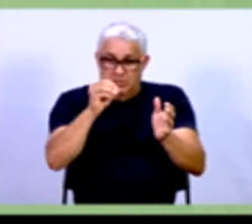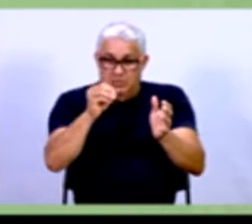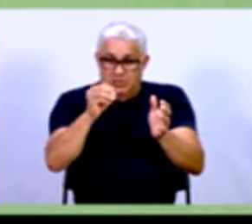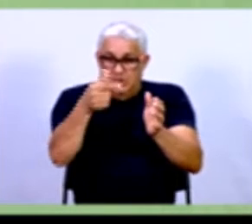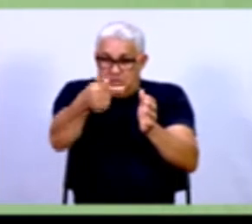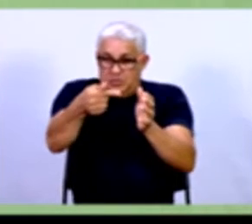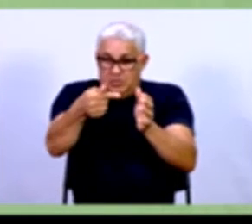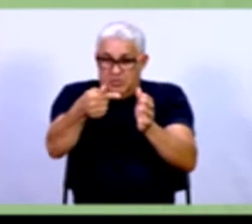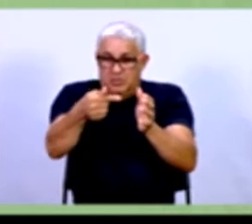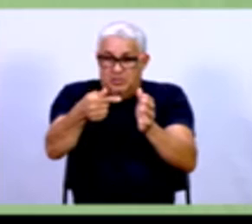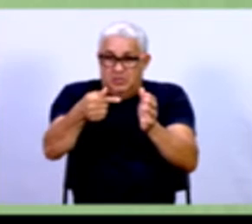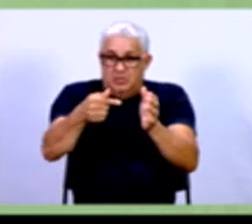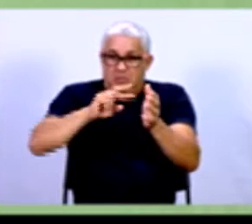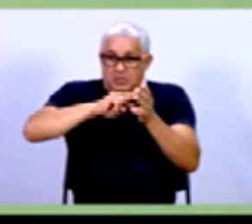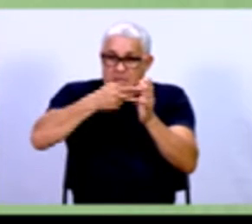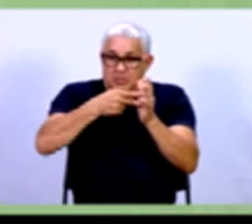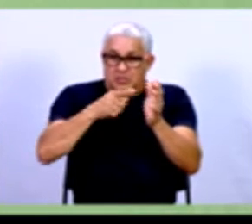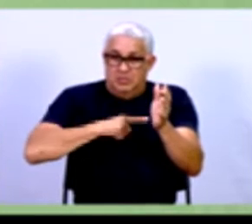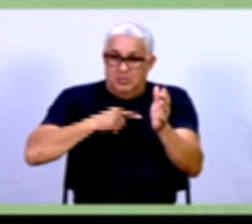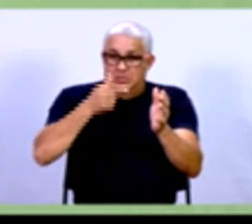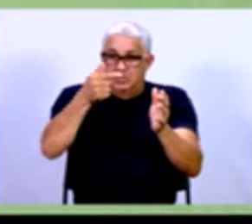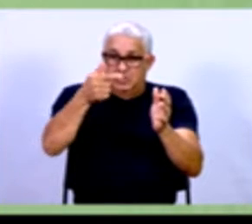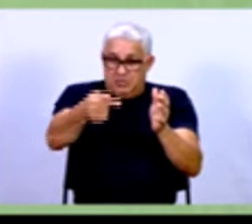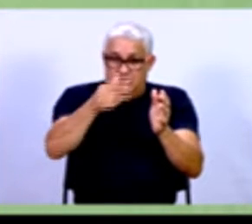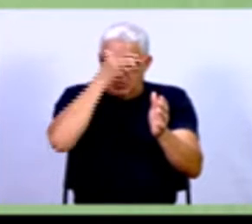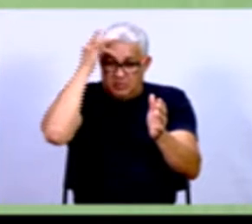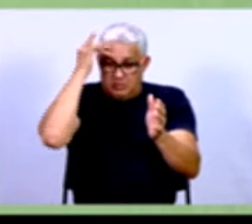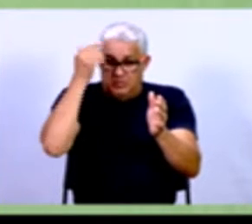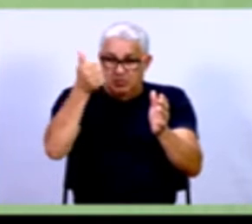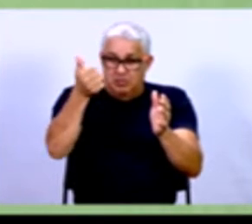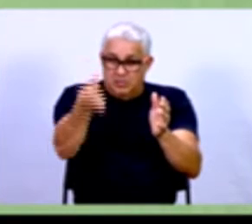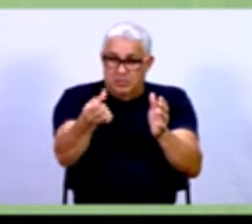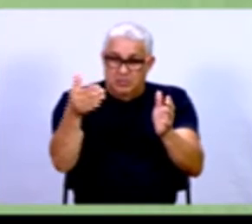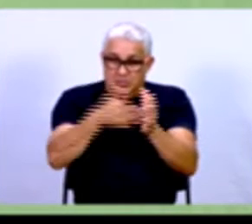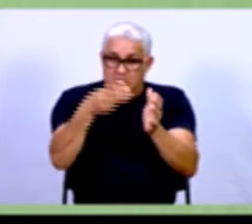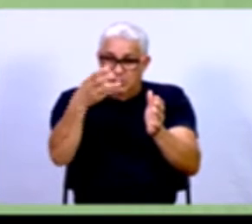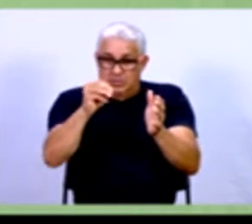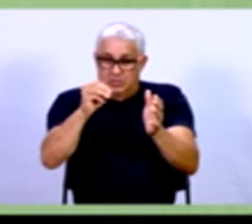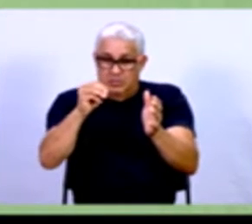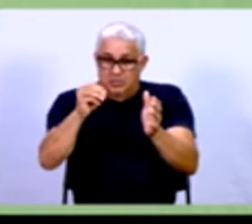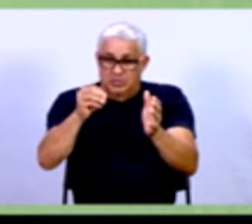significa que a gente tem 7 pessoas de 16 a 30 anos. E assim